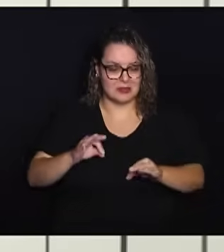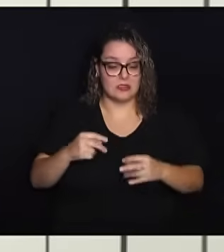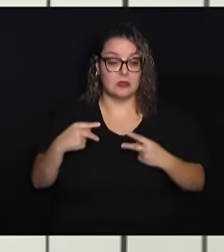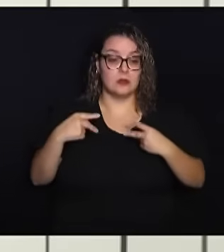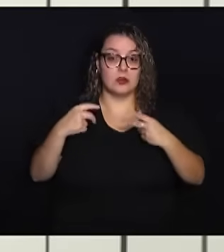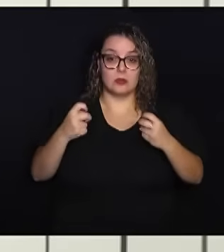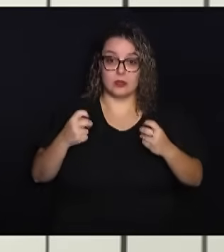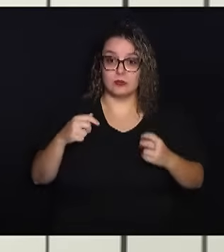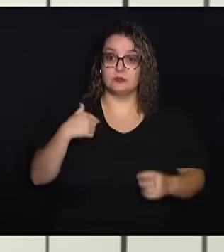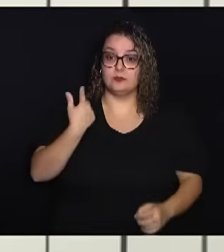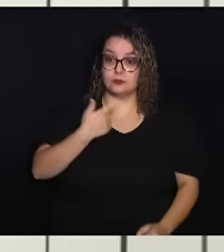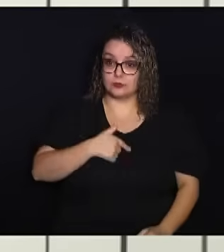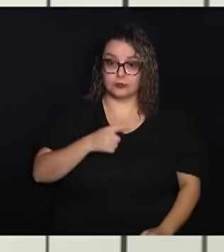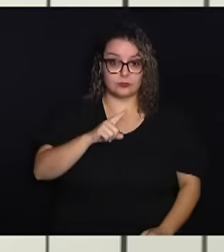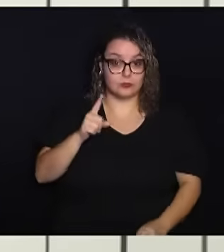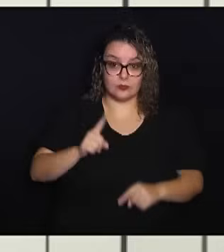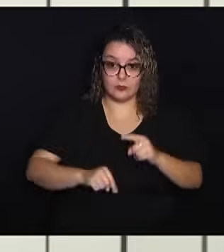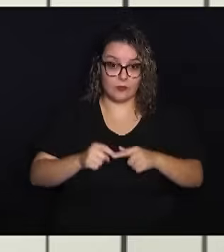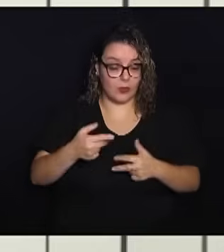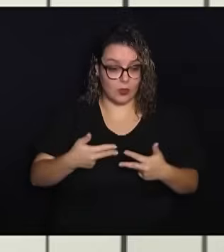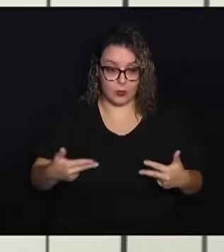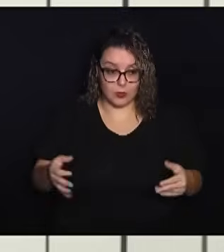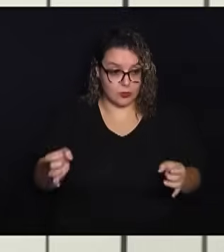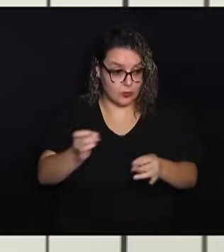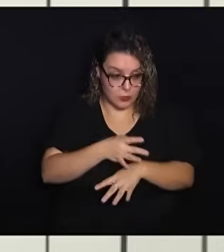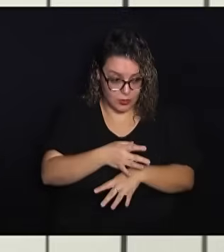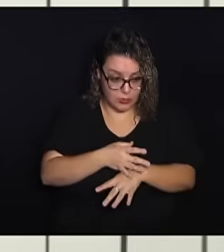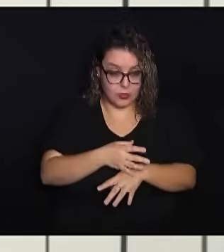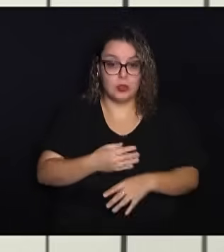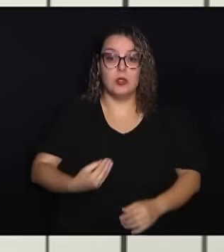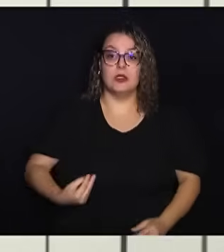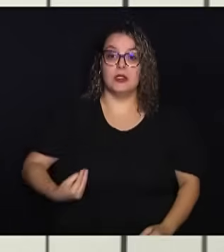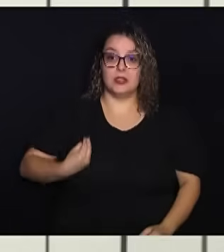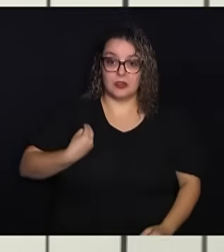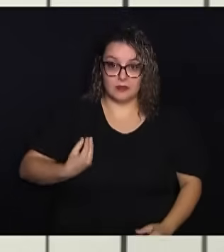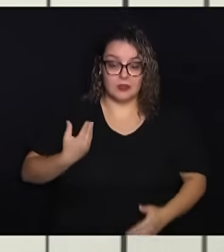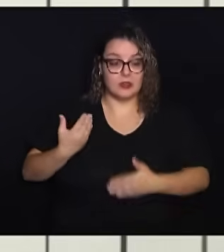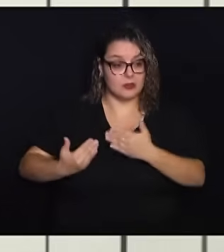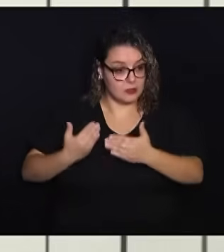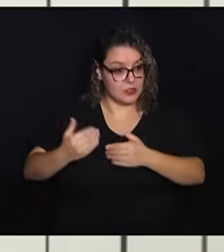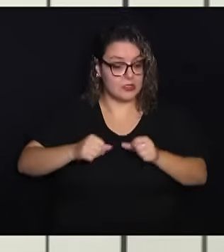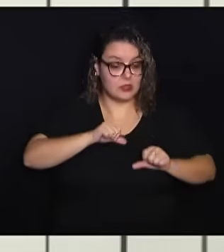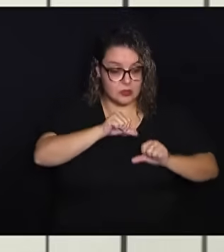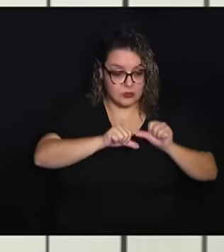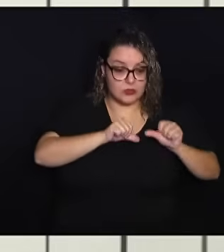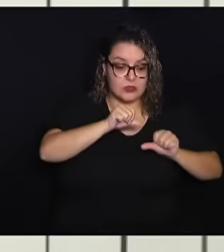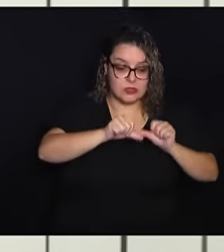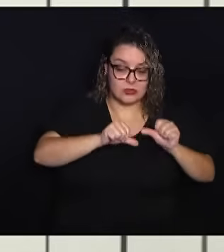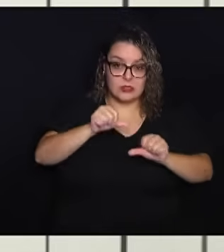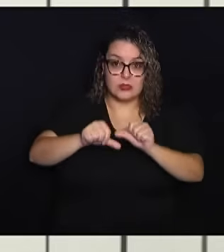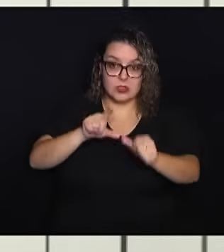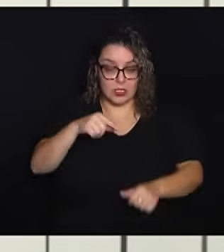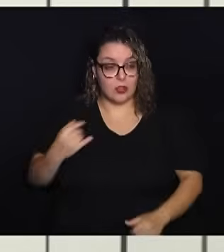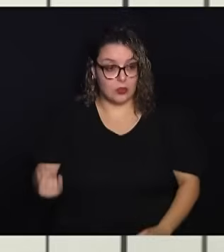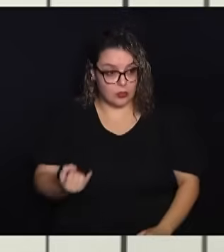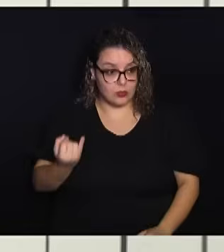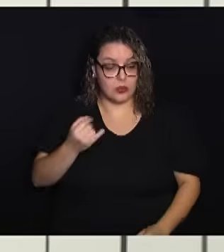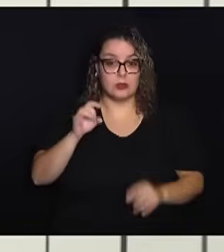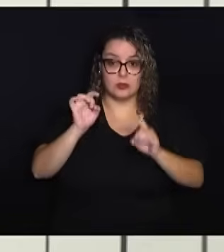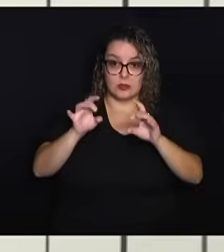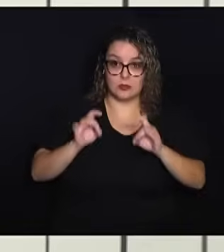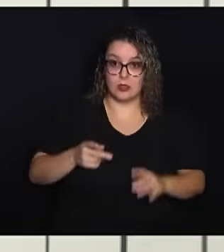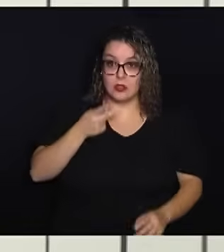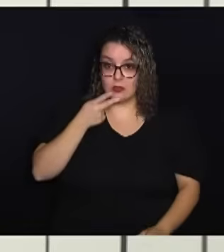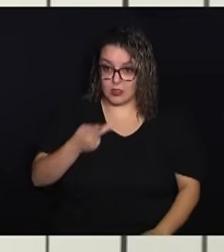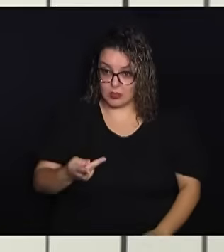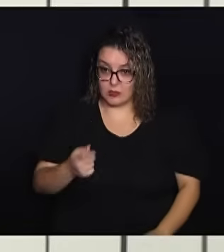reconhecer que a gente não é um produto acabado e que a vida é um processo contínuo de mudança, né? Isso é importante. Especialistas